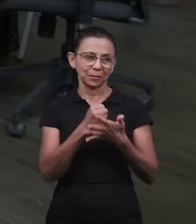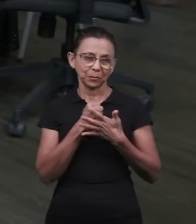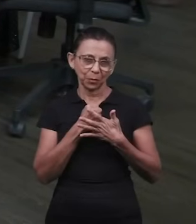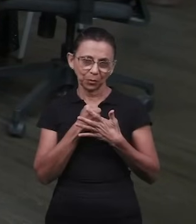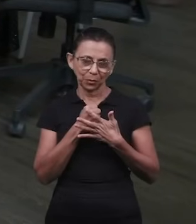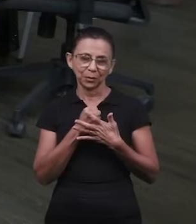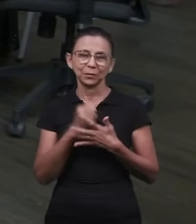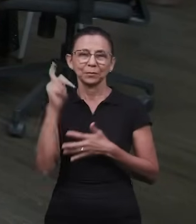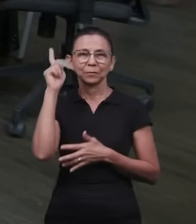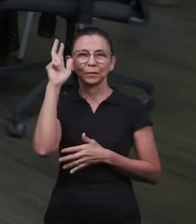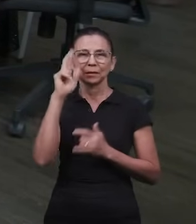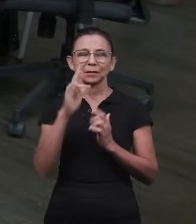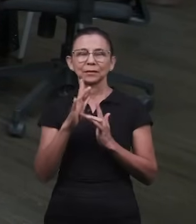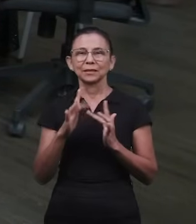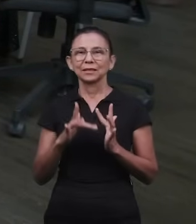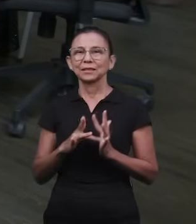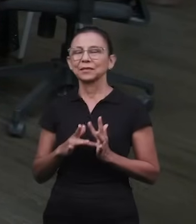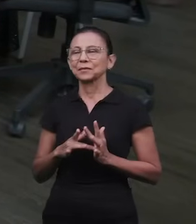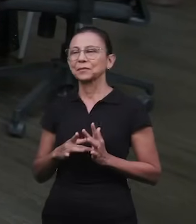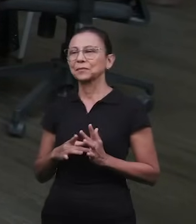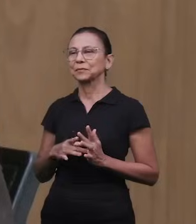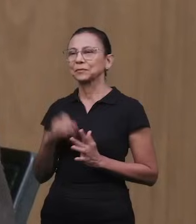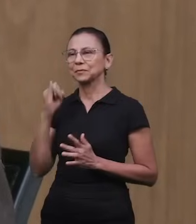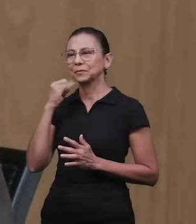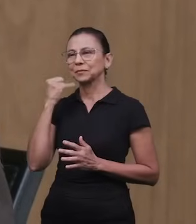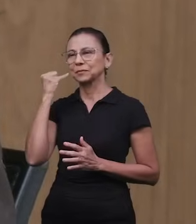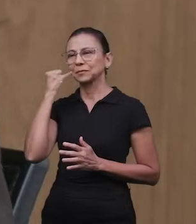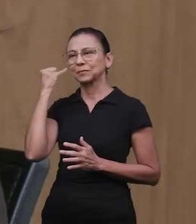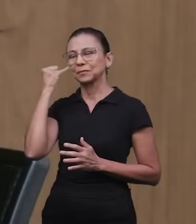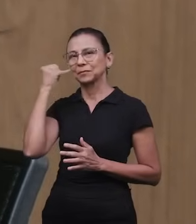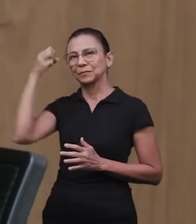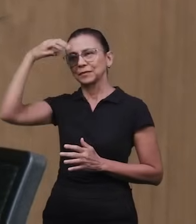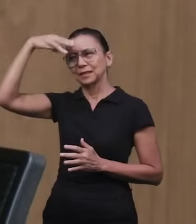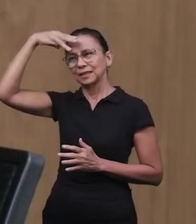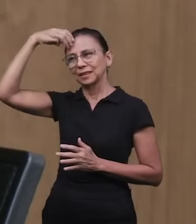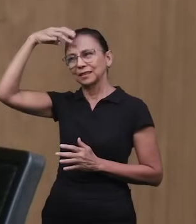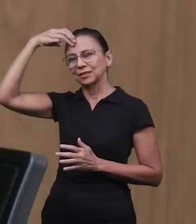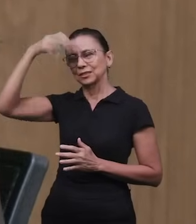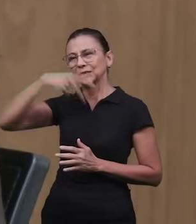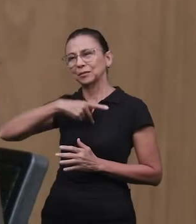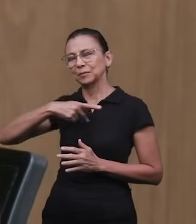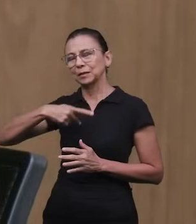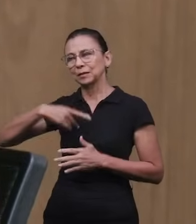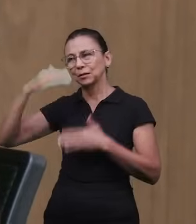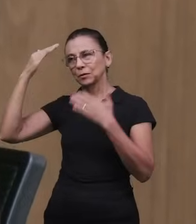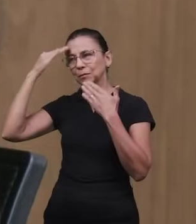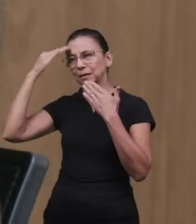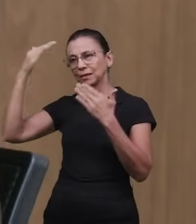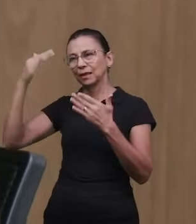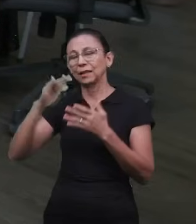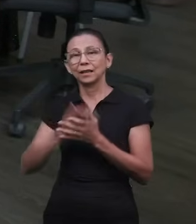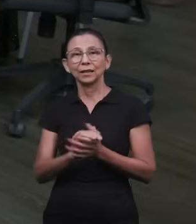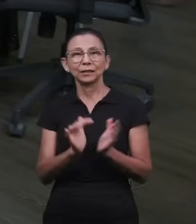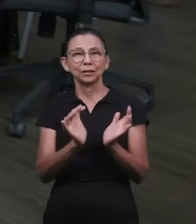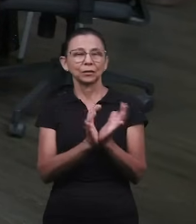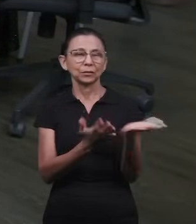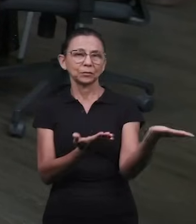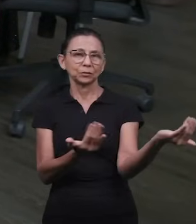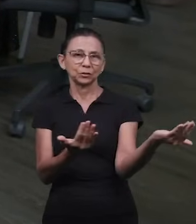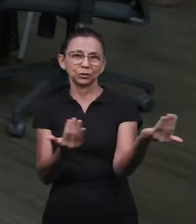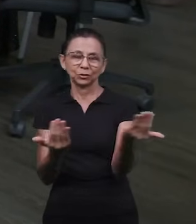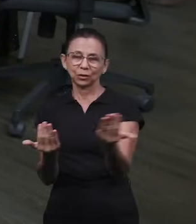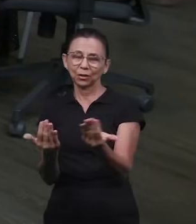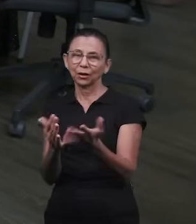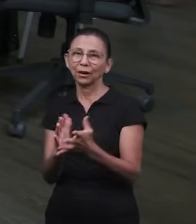participação, pela sua ajuda. Paz do Senhor. Paz do Senhor, pastor Josias. Obrigada, pastor Alexandre. Muito obrigada aos jovens do